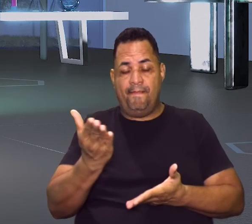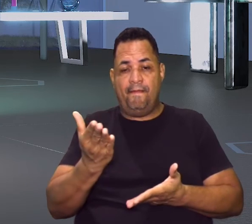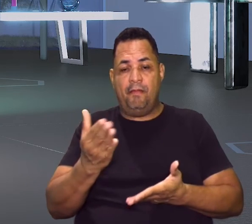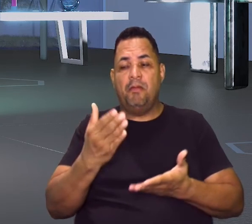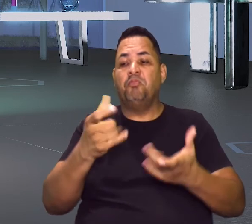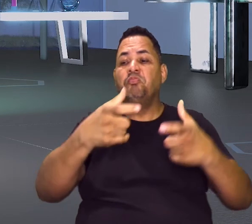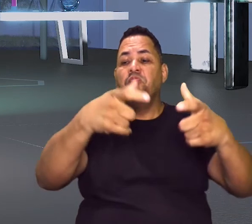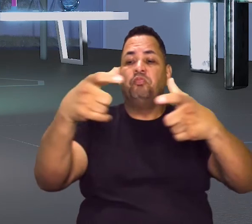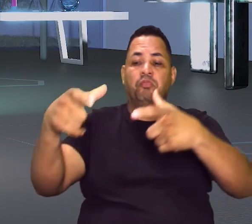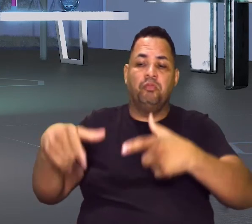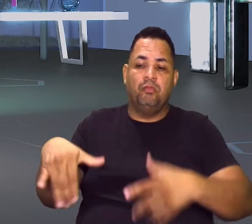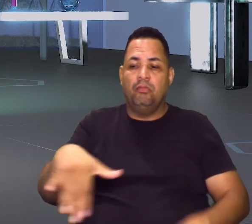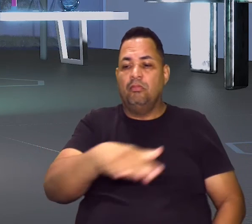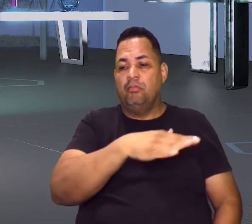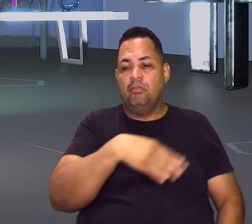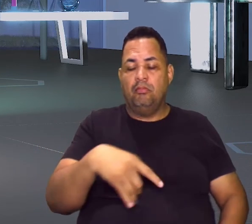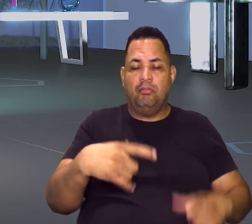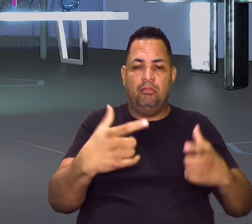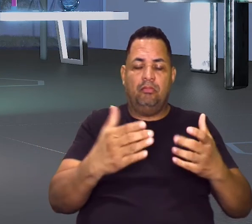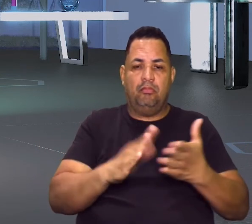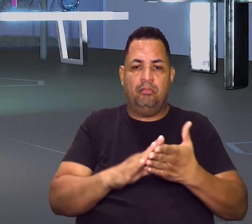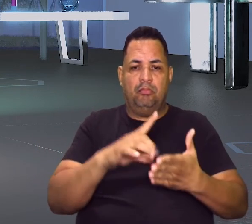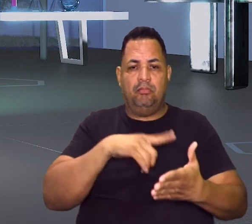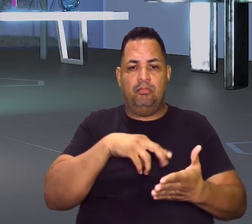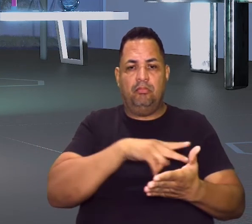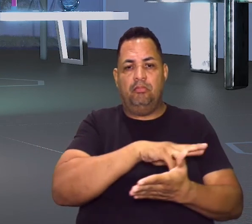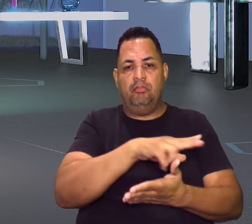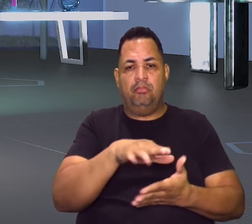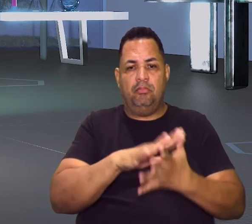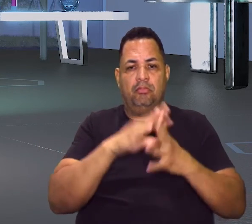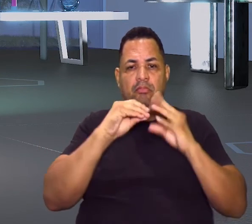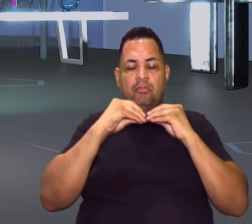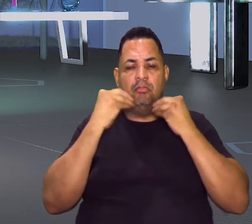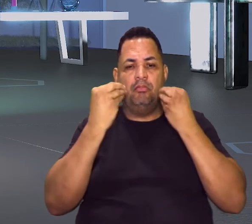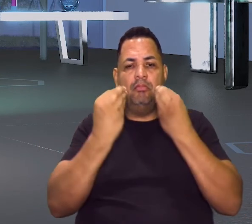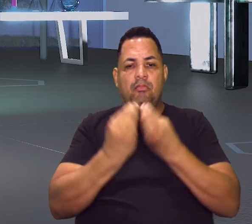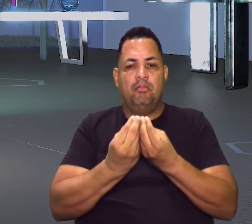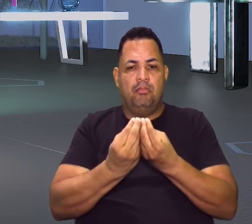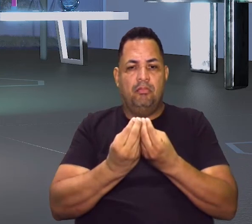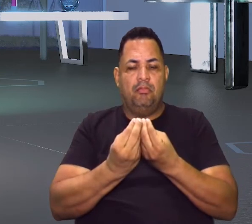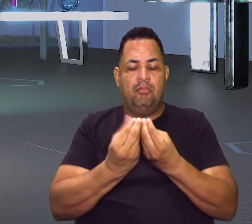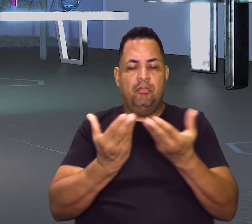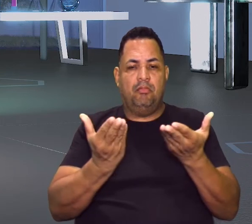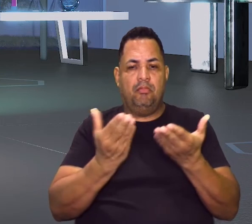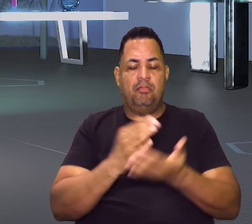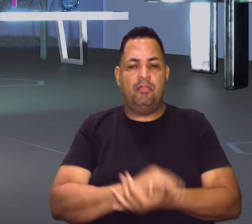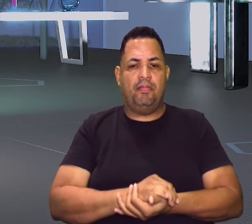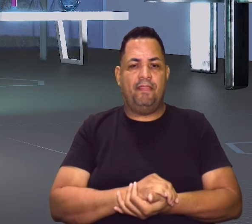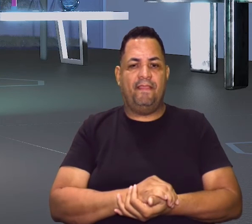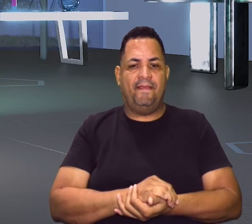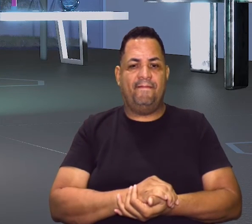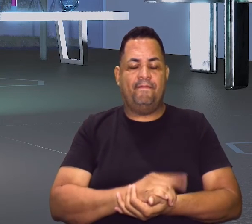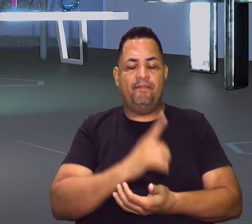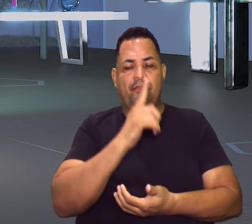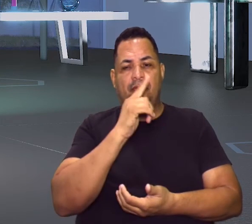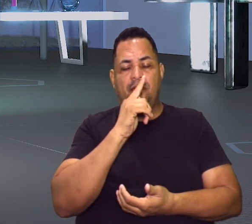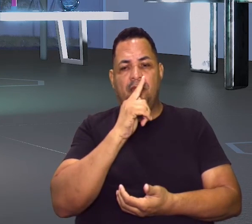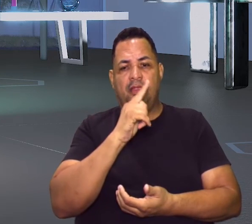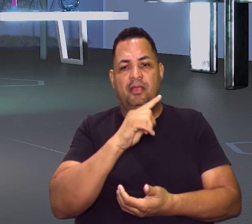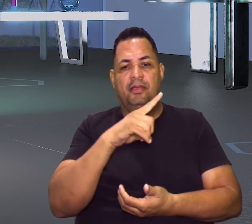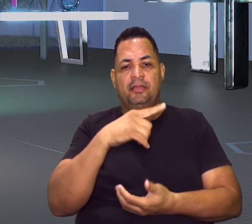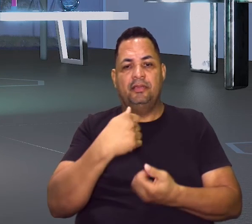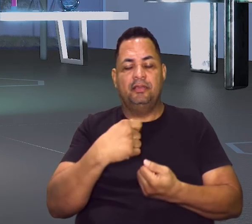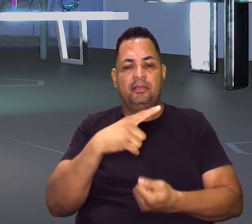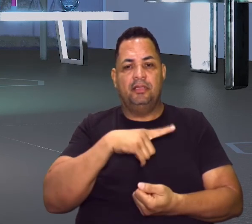onde, em qualquer ambiente, diante de muitas substâncias. Então, a água